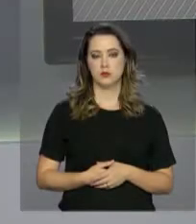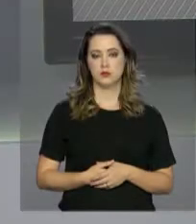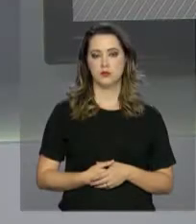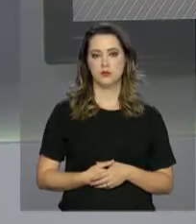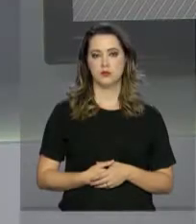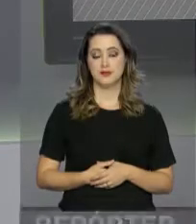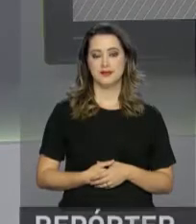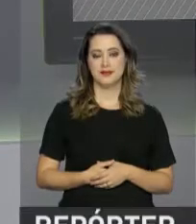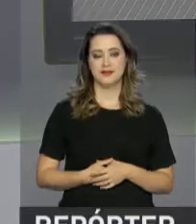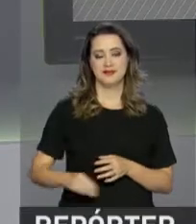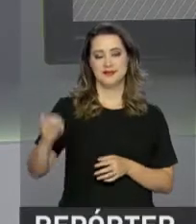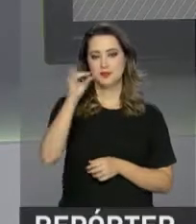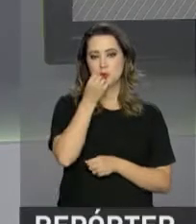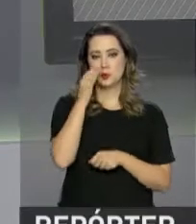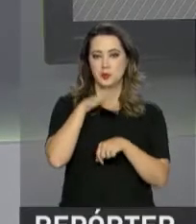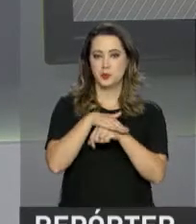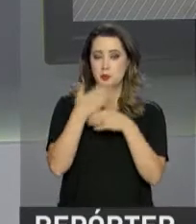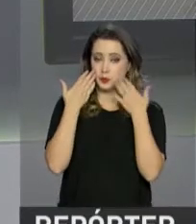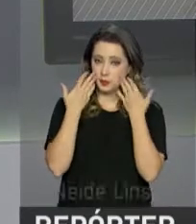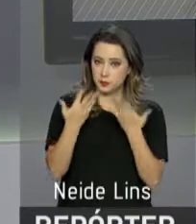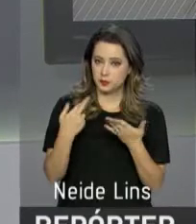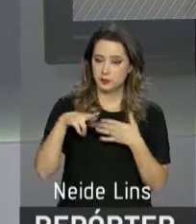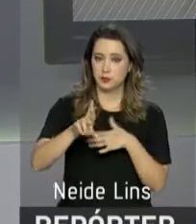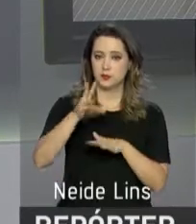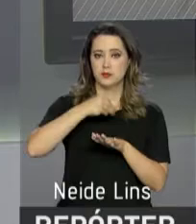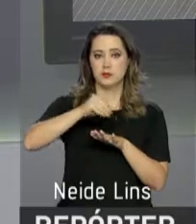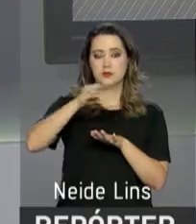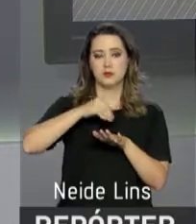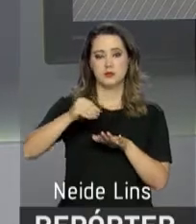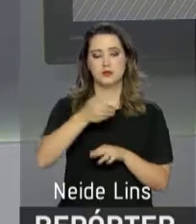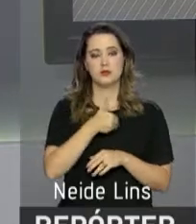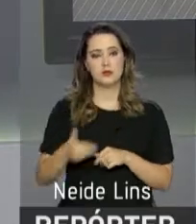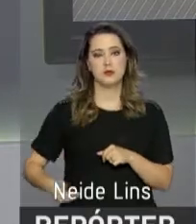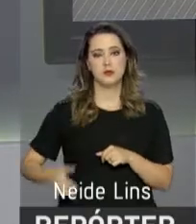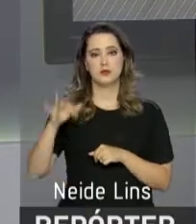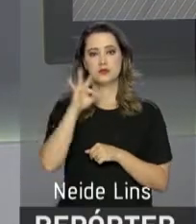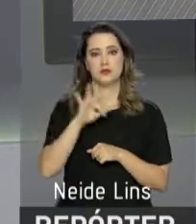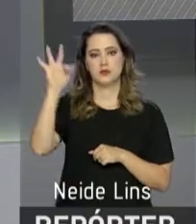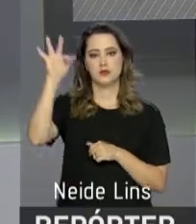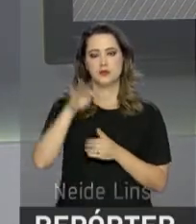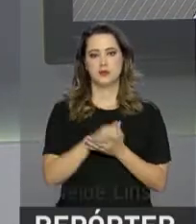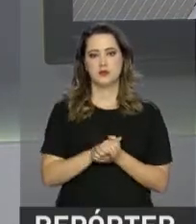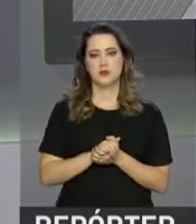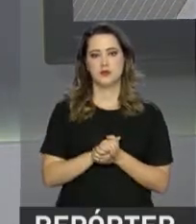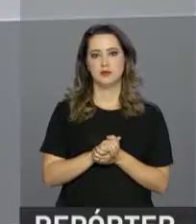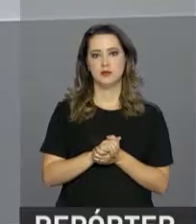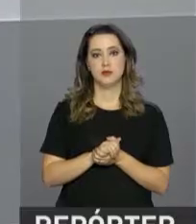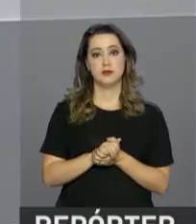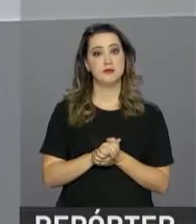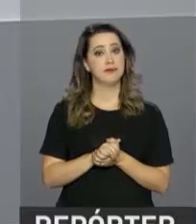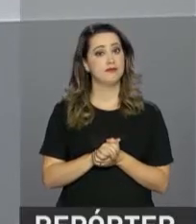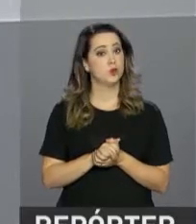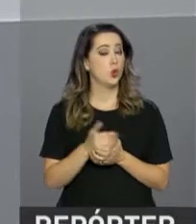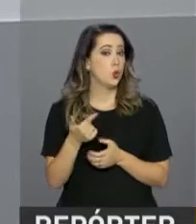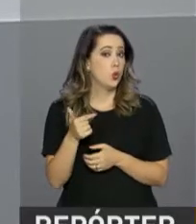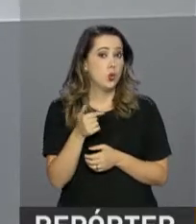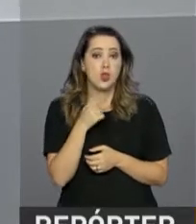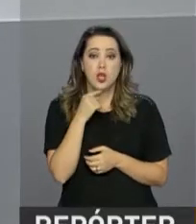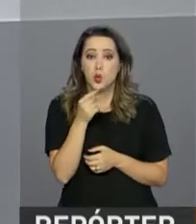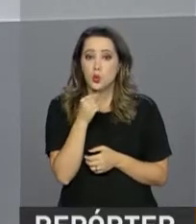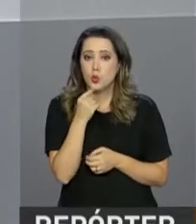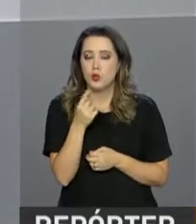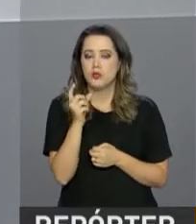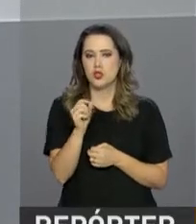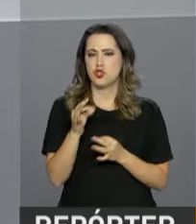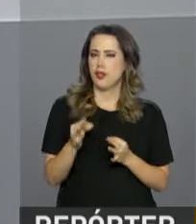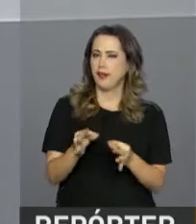olá boa noite estamos de volta com o repórter nbr as notícias do governo federal não há dúvidas de que a tecnologia